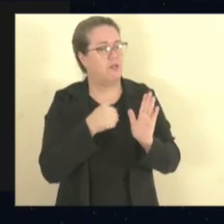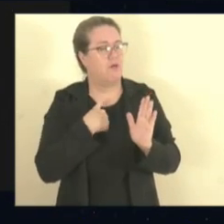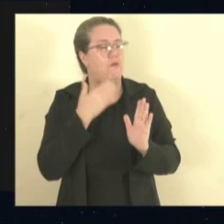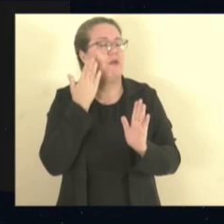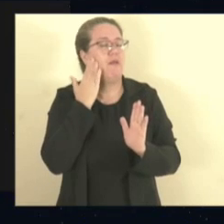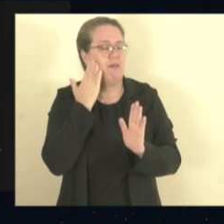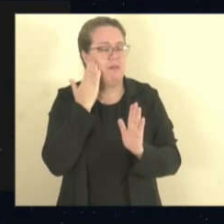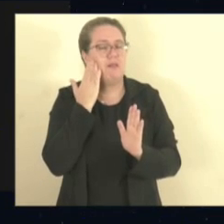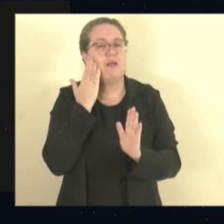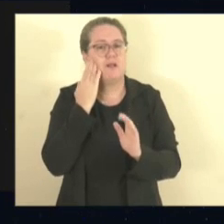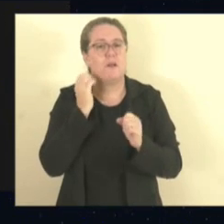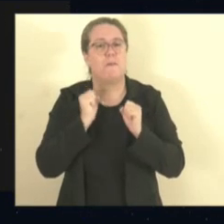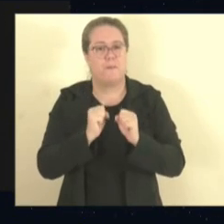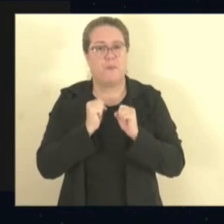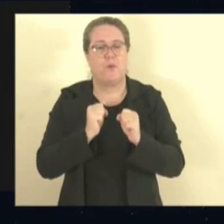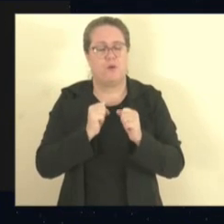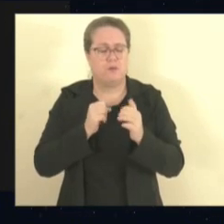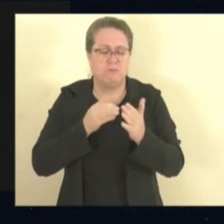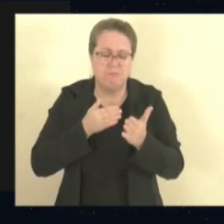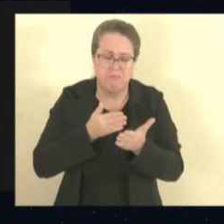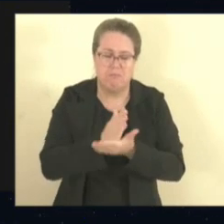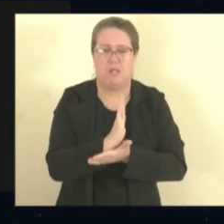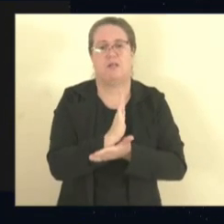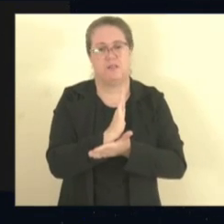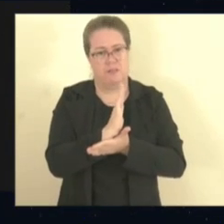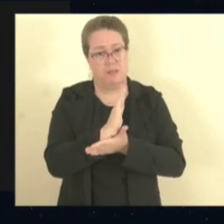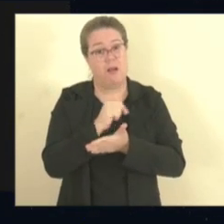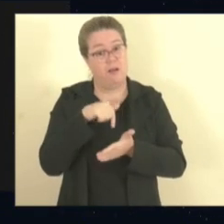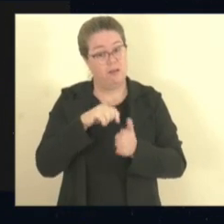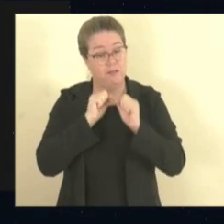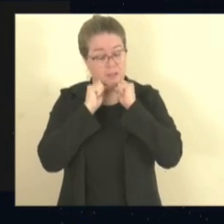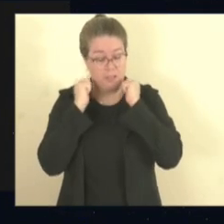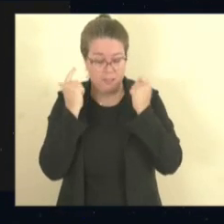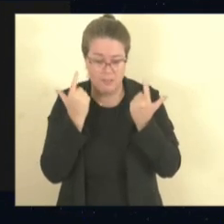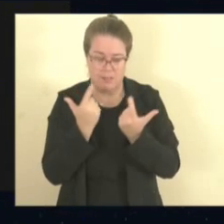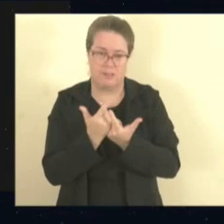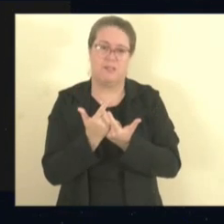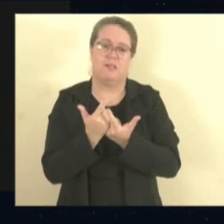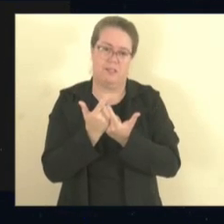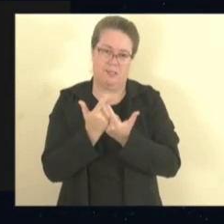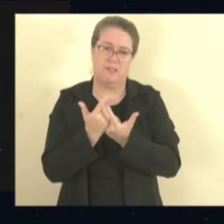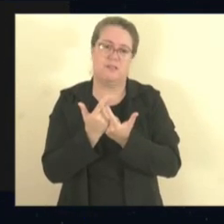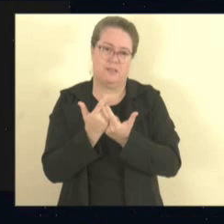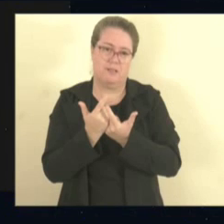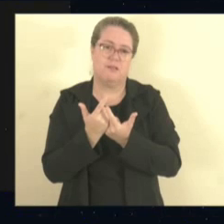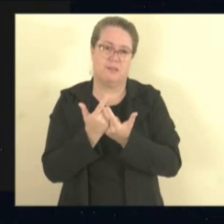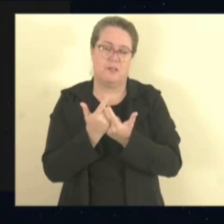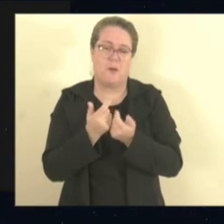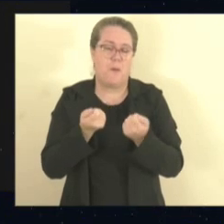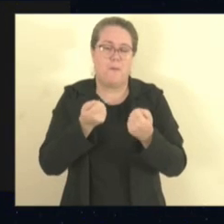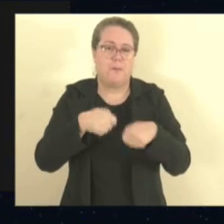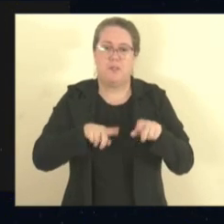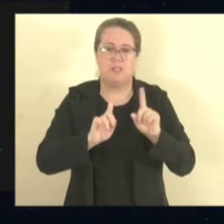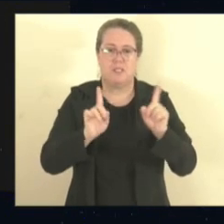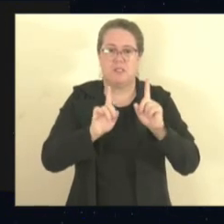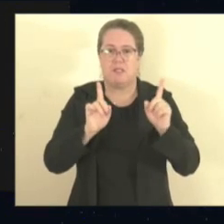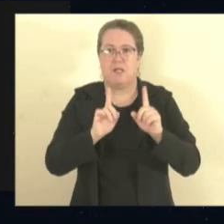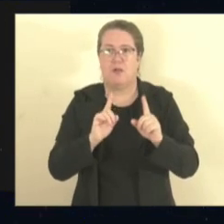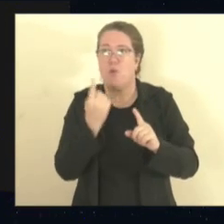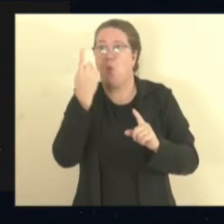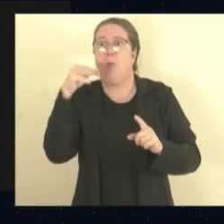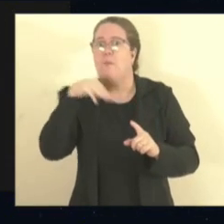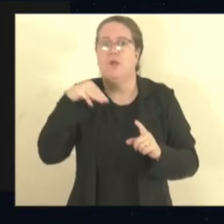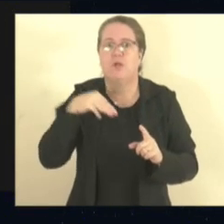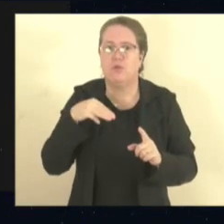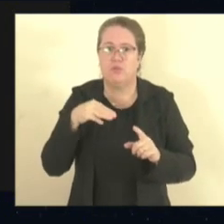passar de forma célere pela casa, não precisaria ser assim a toque de caixa, entrar em um minuto e ser aprovado